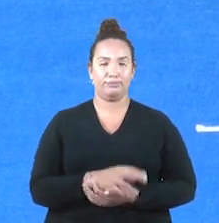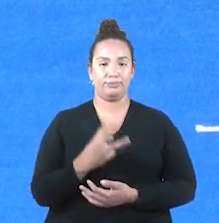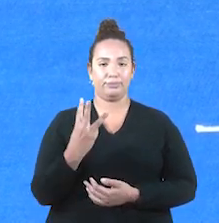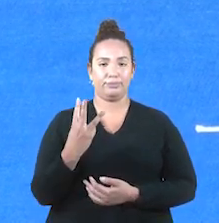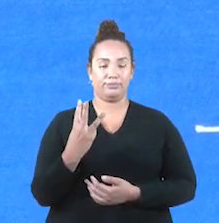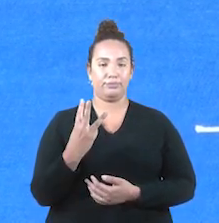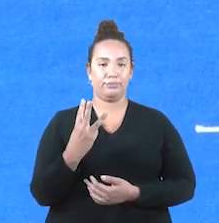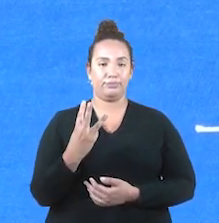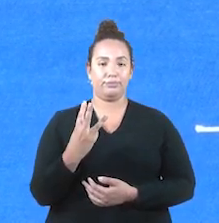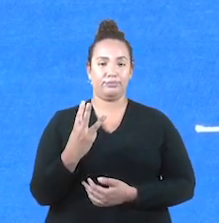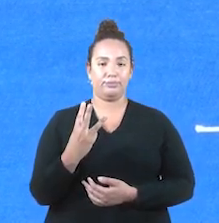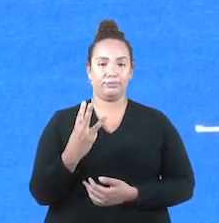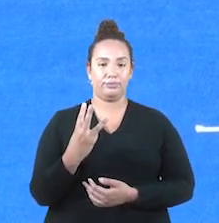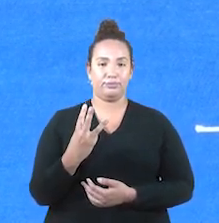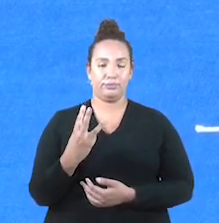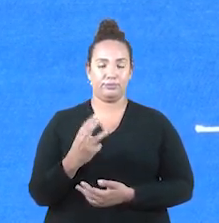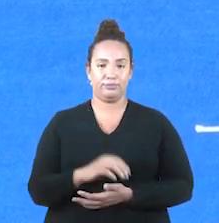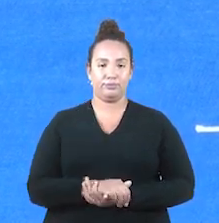3,